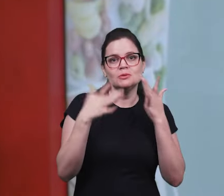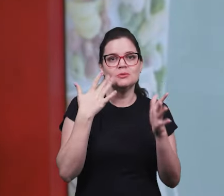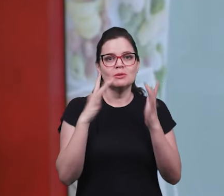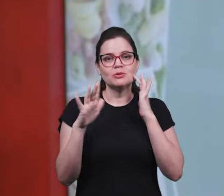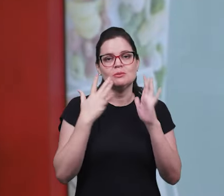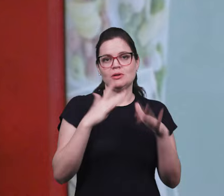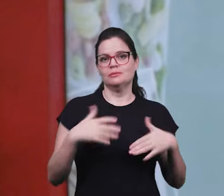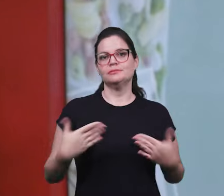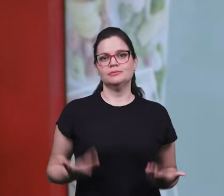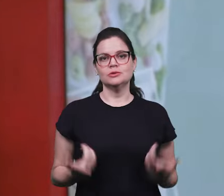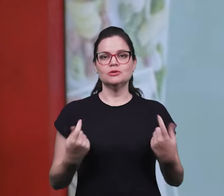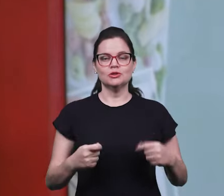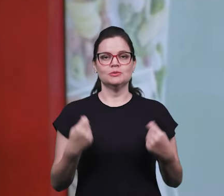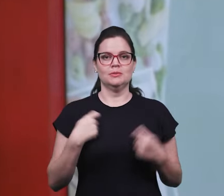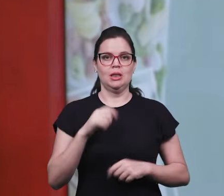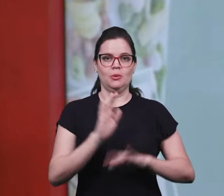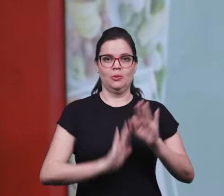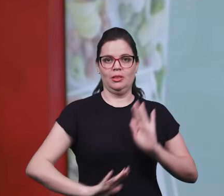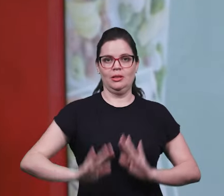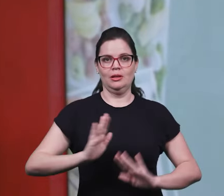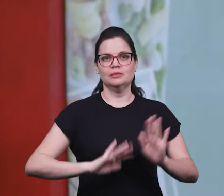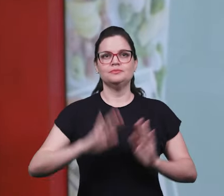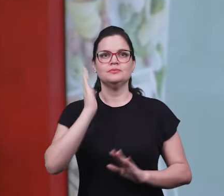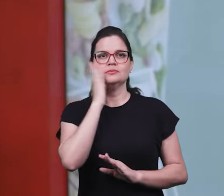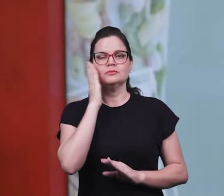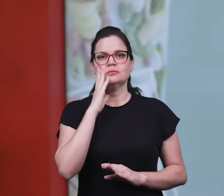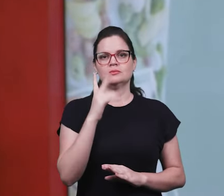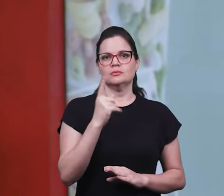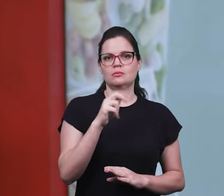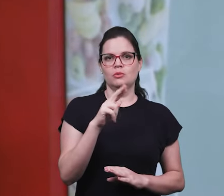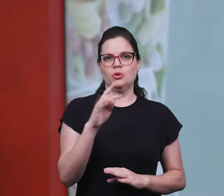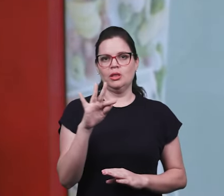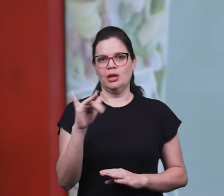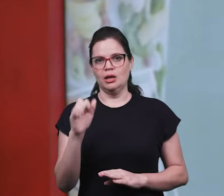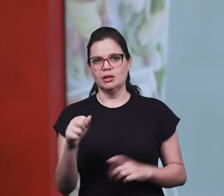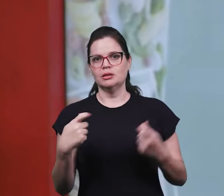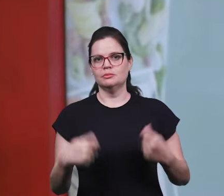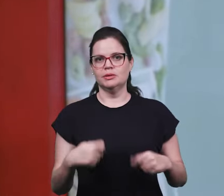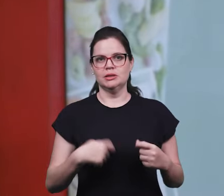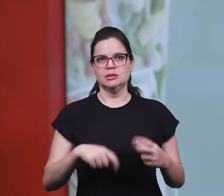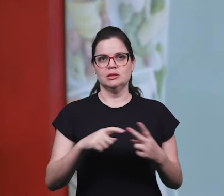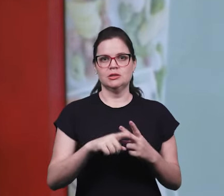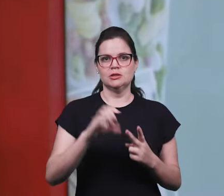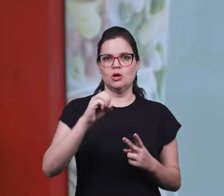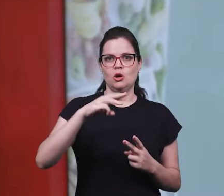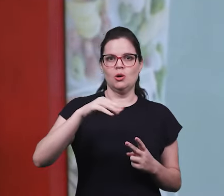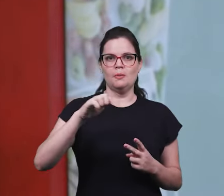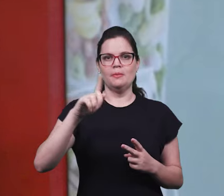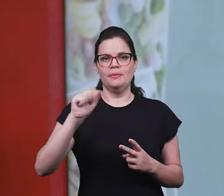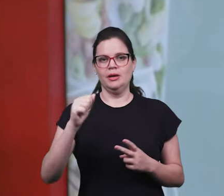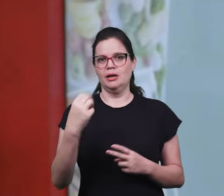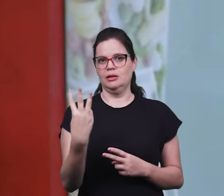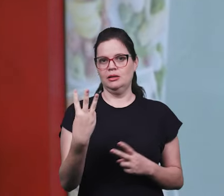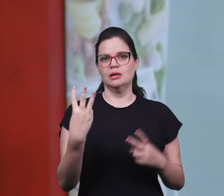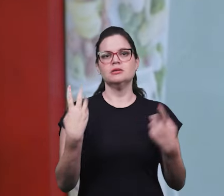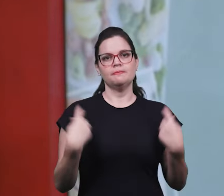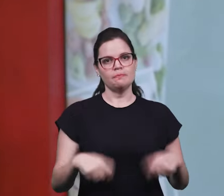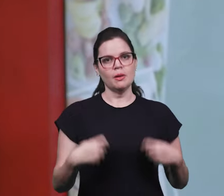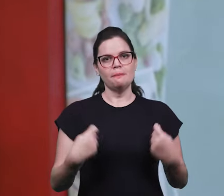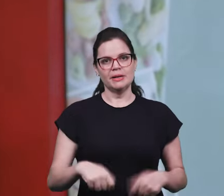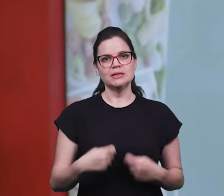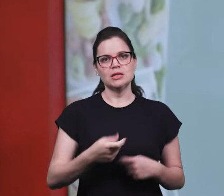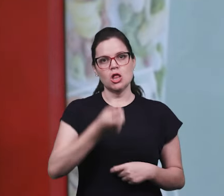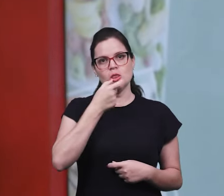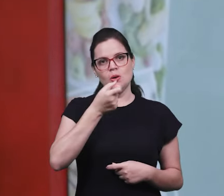então a gente sabe hoje que o módulo de proteína é super acertivo o ômega-3 está mais de comprovado a sua eficácia durante o